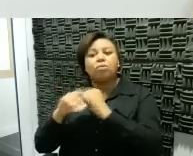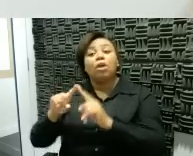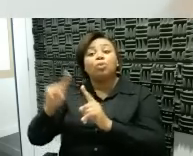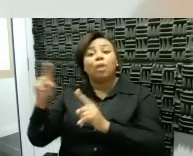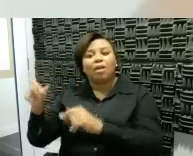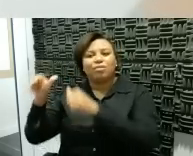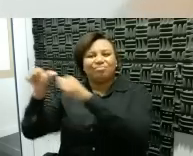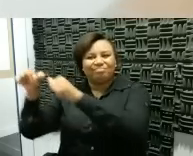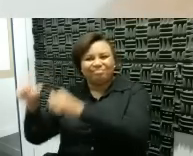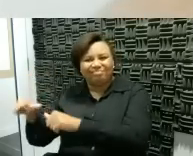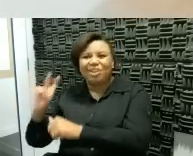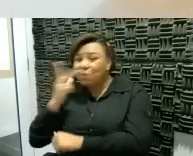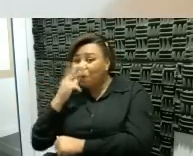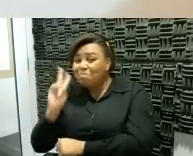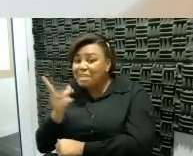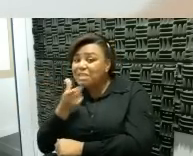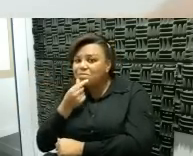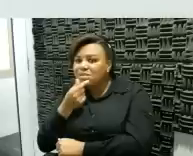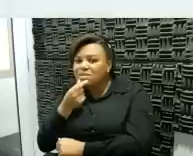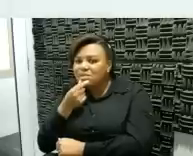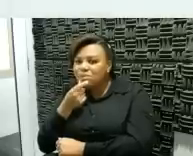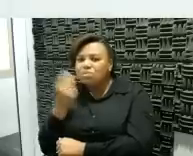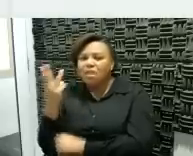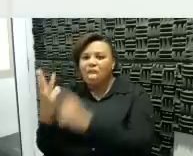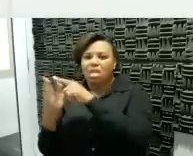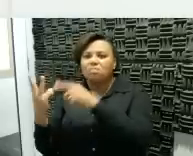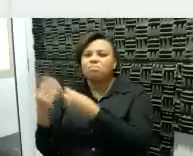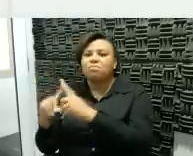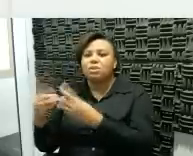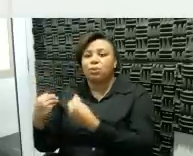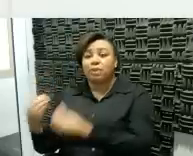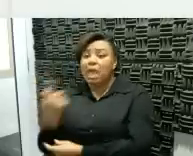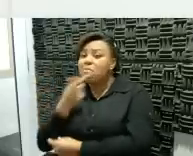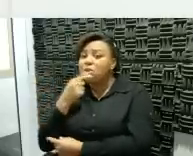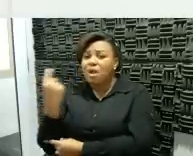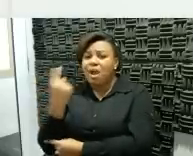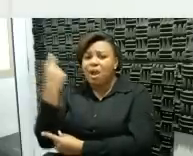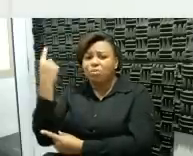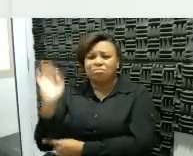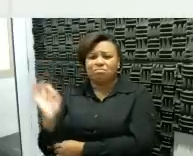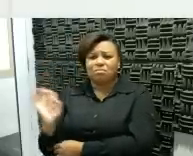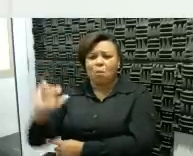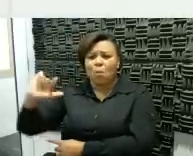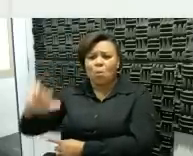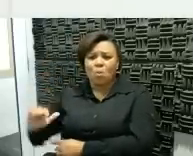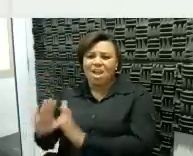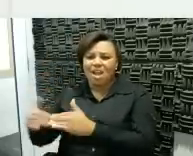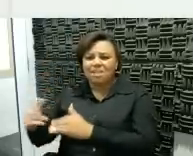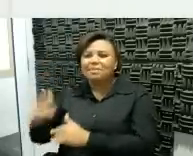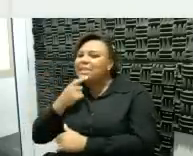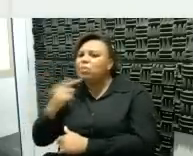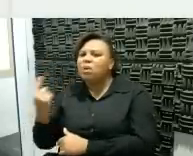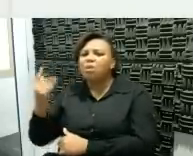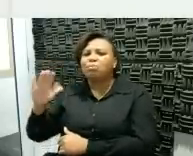né mas eu dei pro menino bem altão nenhuma caixinha pro menino de média estatura uma caixinha para ele conseguir ver o